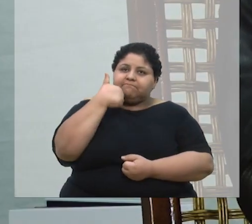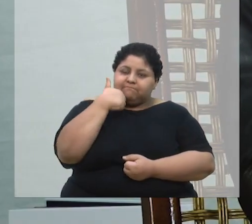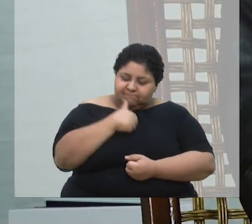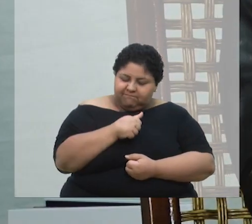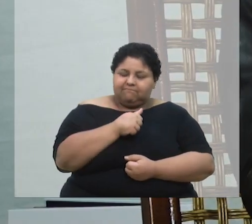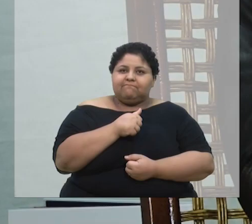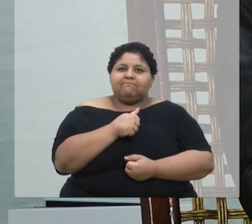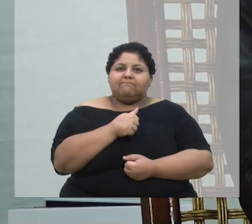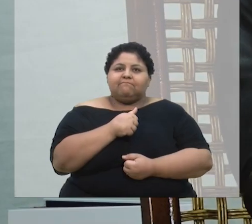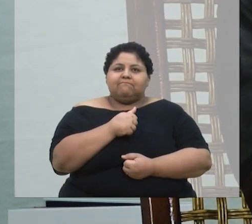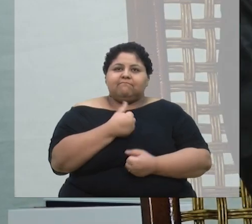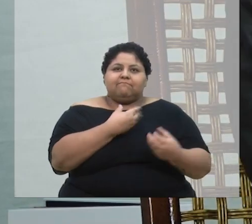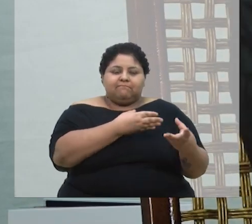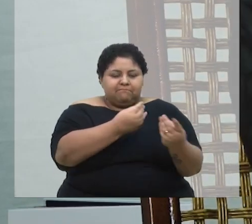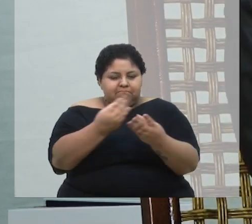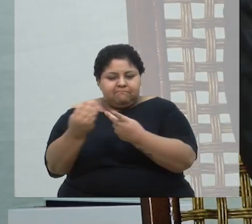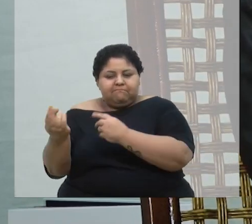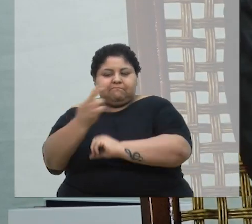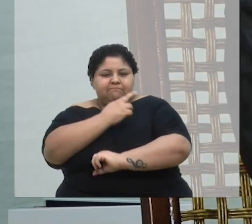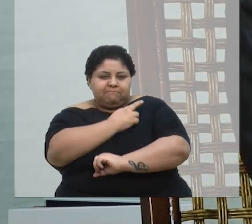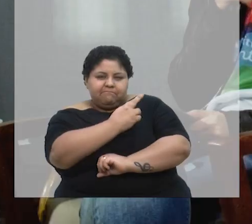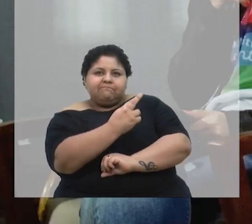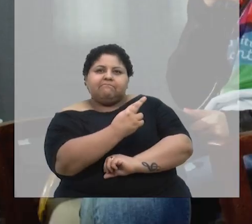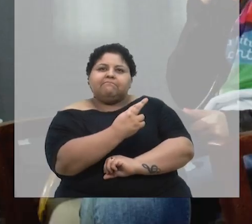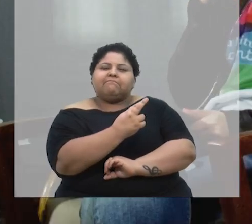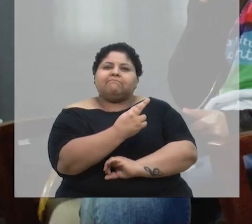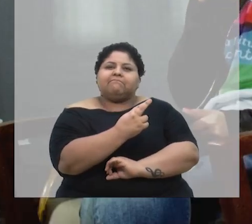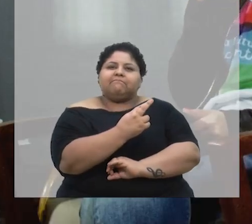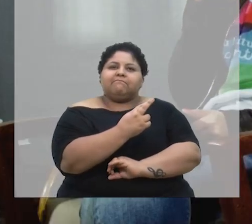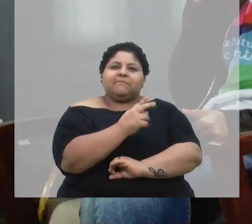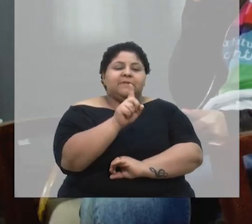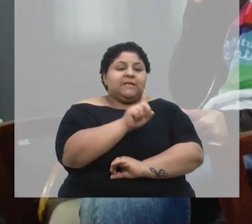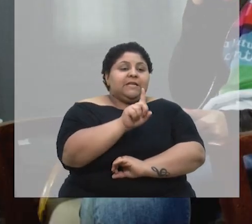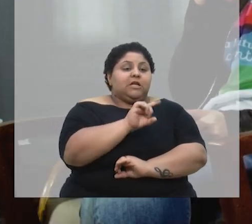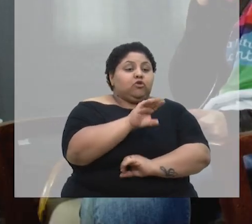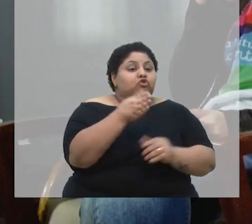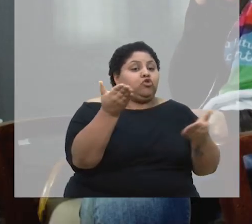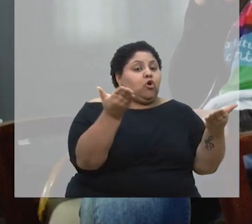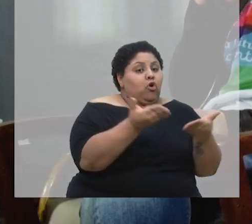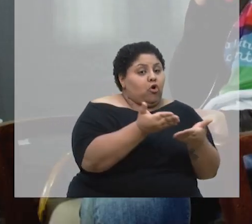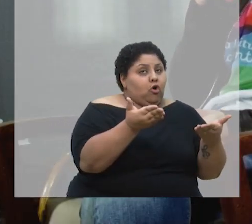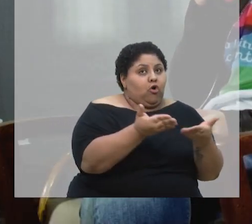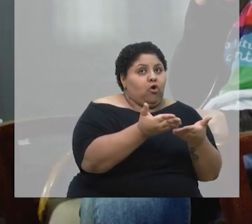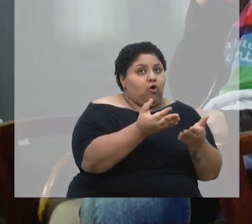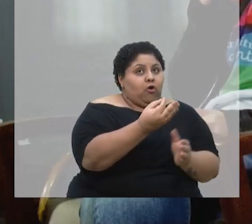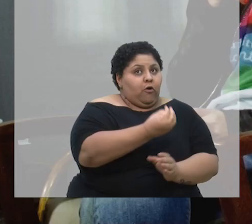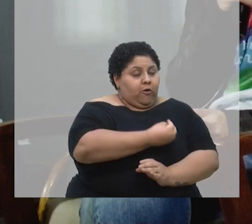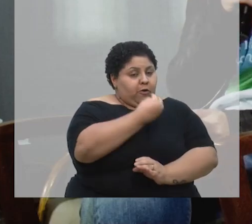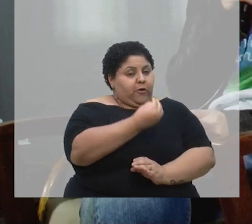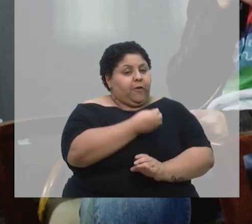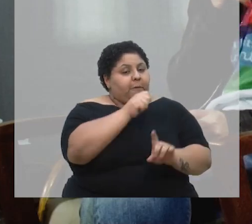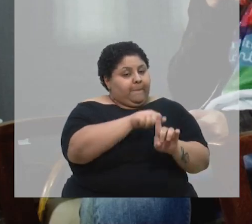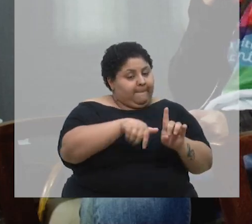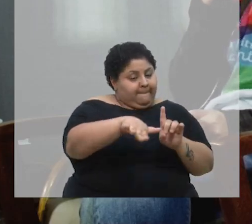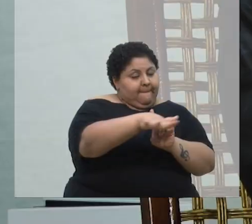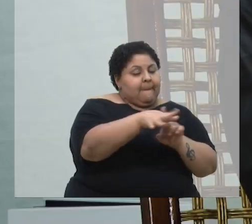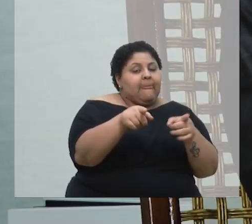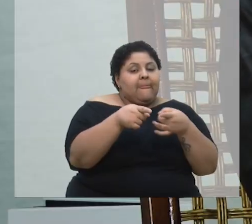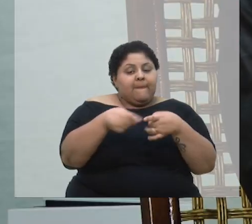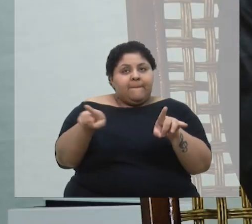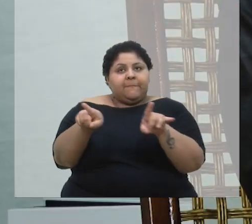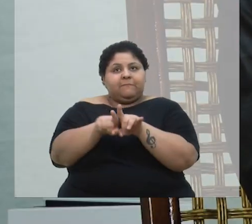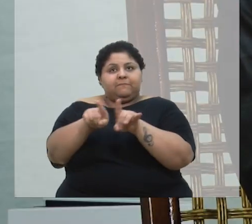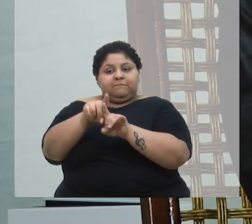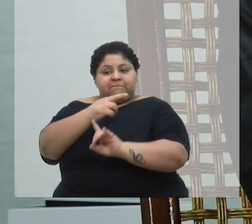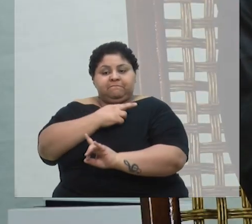mulheres estamos muito bem representadas, né, não só atualmente na nossa vida em sociedade, mas